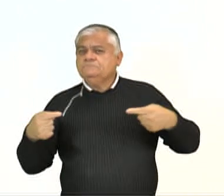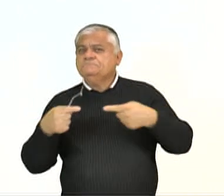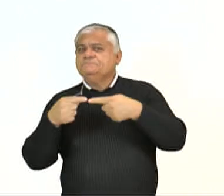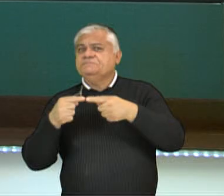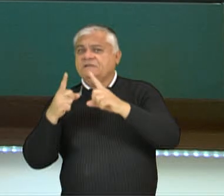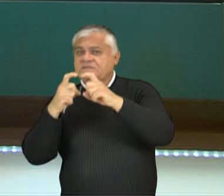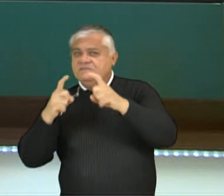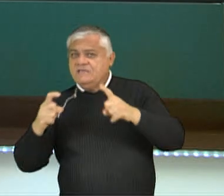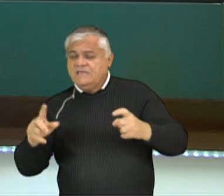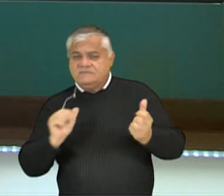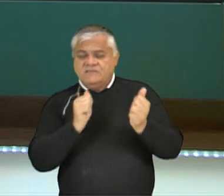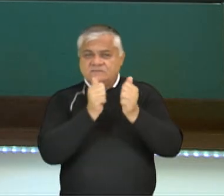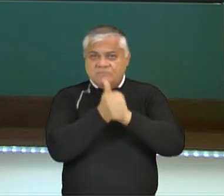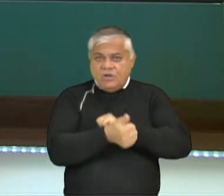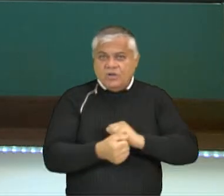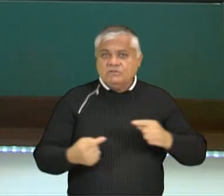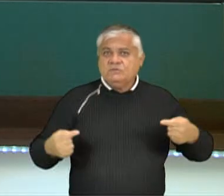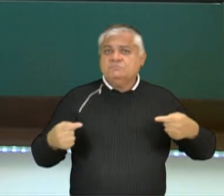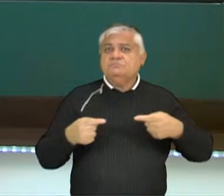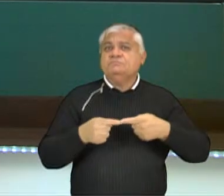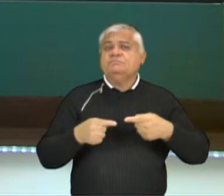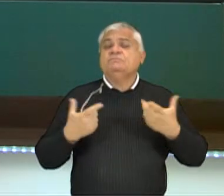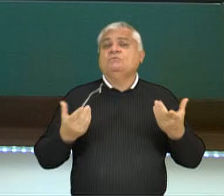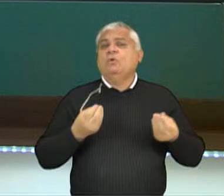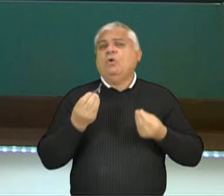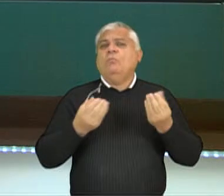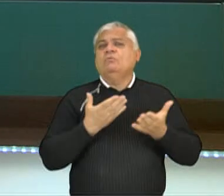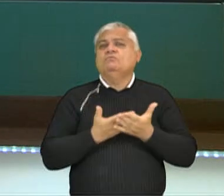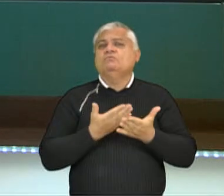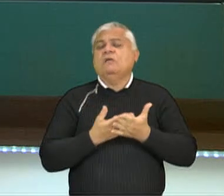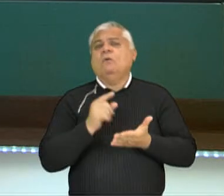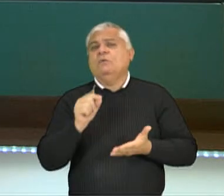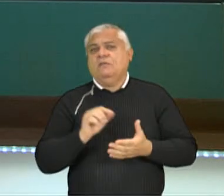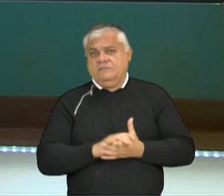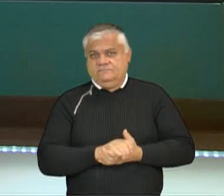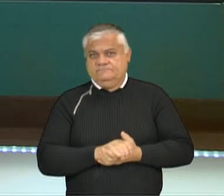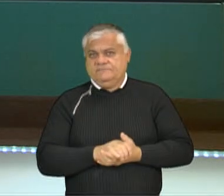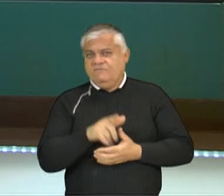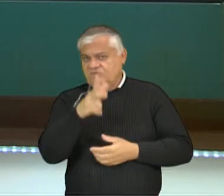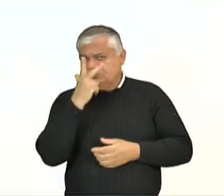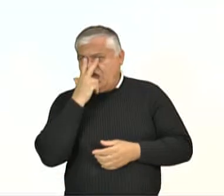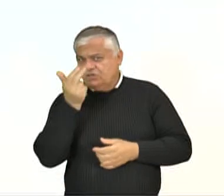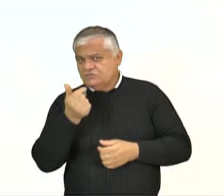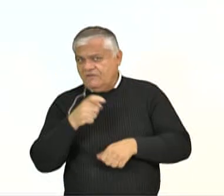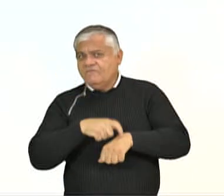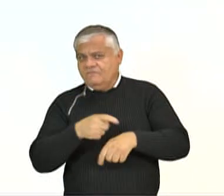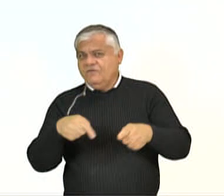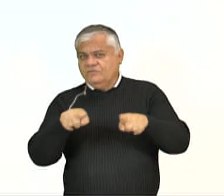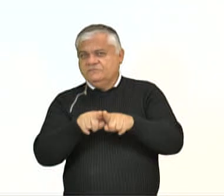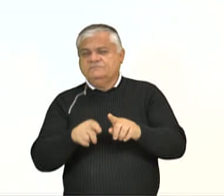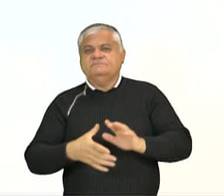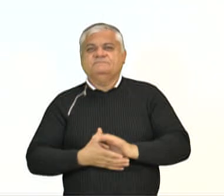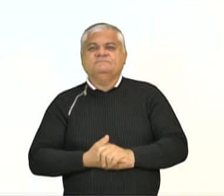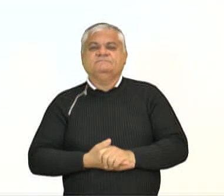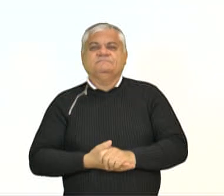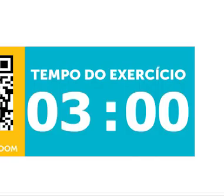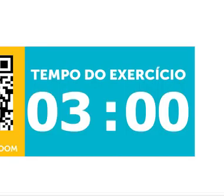gente pode estudar quando a gente diz que a gente vai estudar cientificamente algum esporte? O que você acha? Já voltamos.